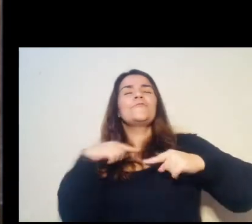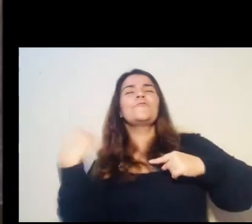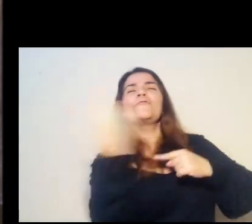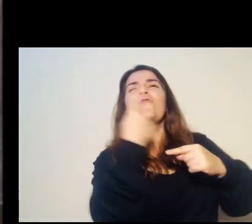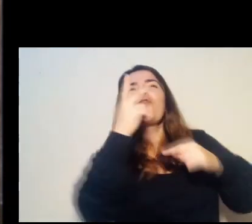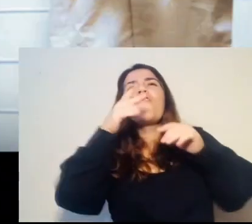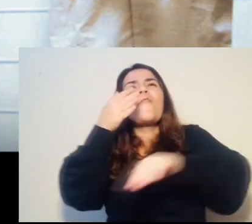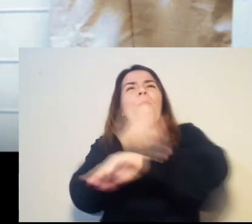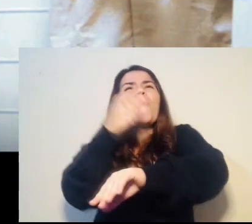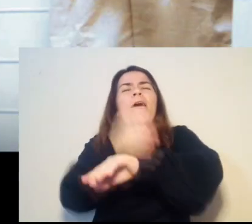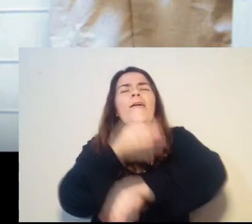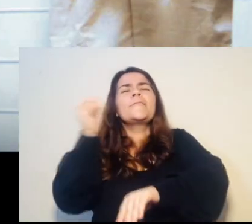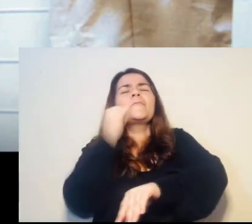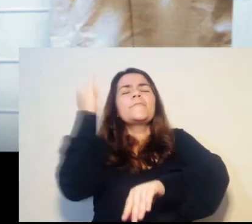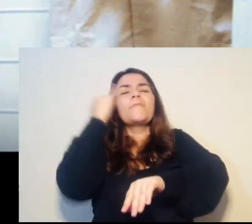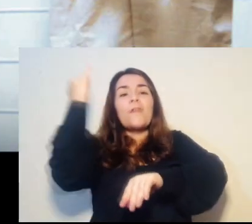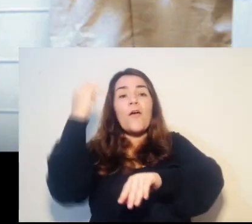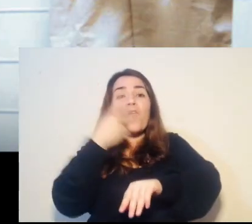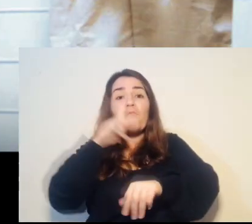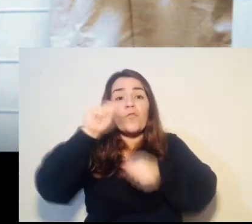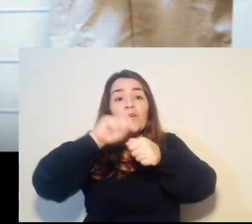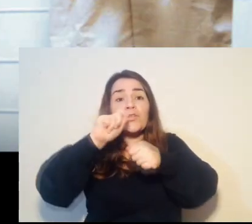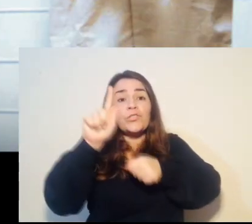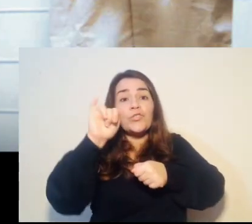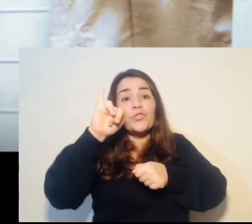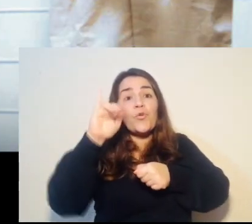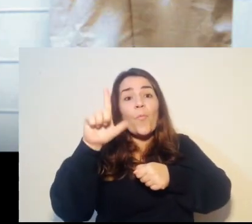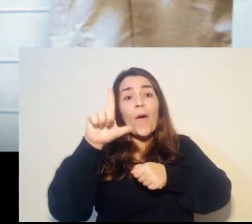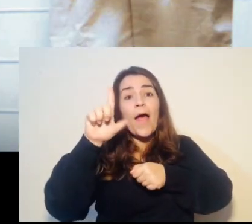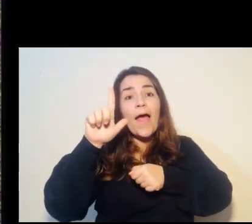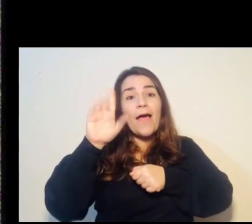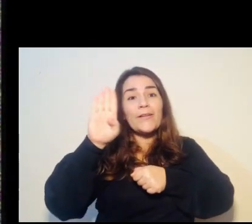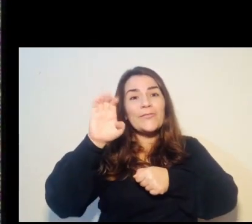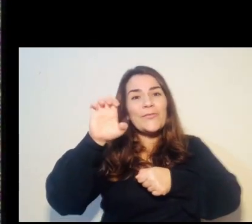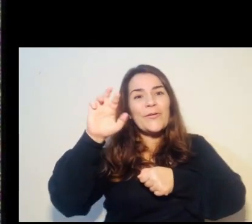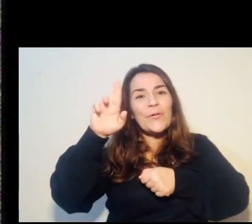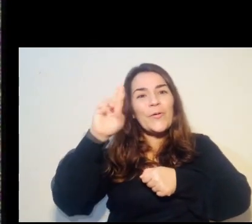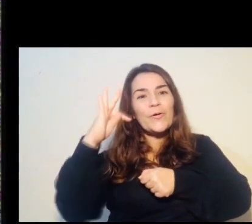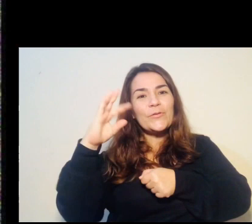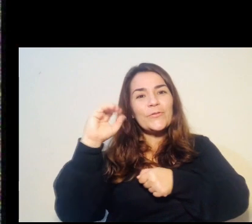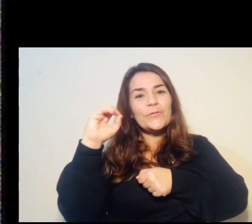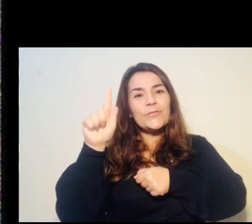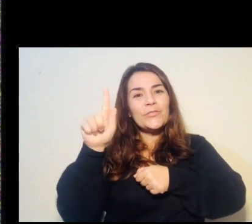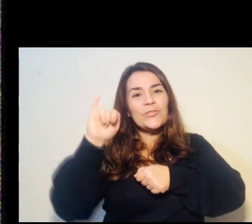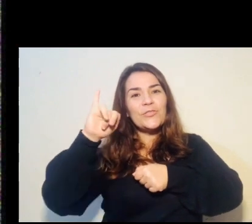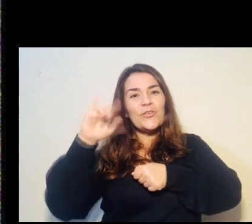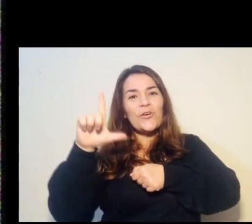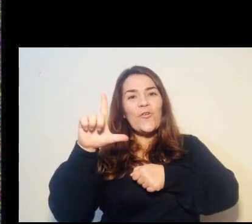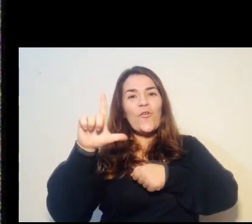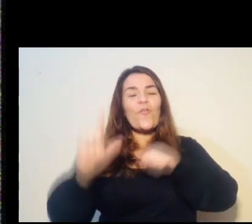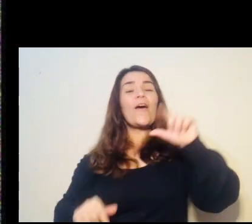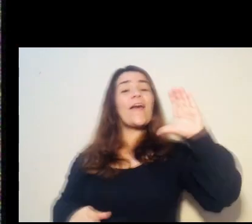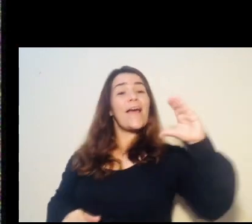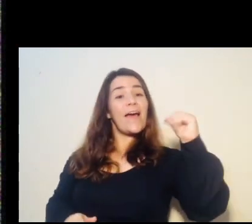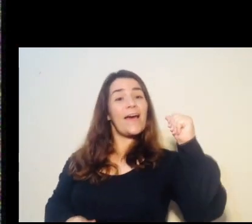muitos discos e com participações importantes, como as de Gilberto Gil e Caetano Veloso.